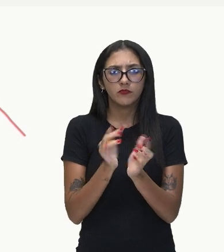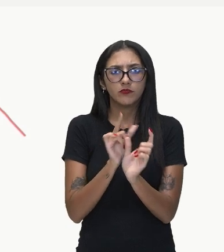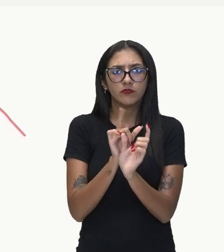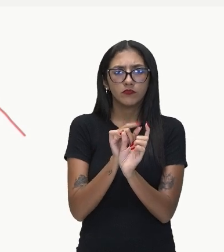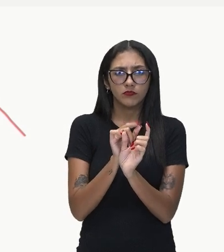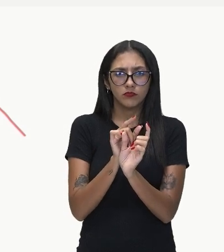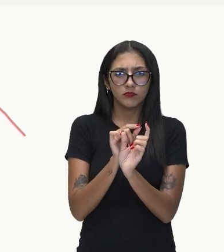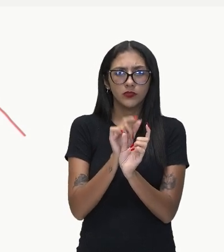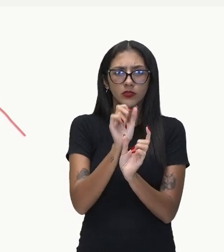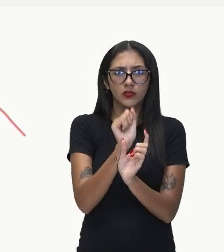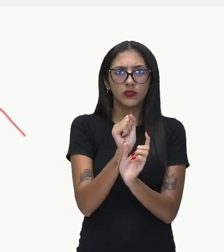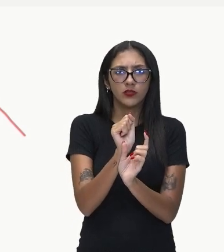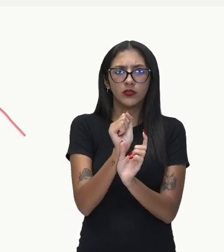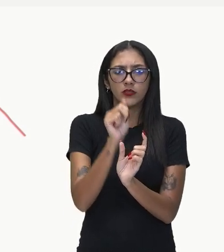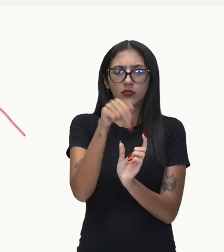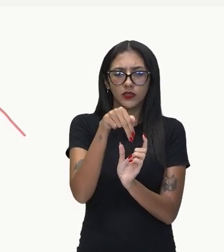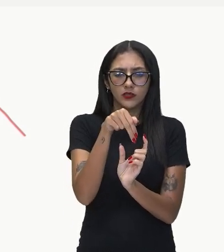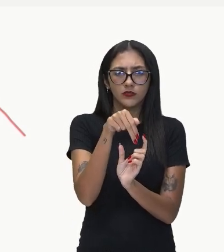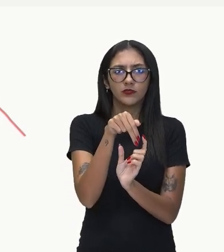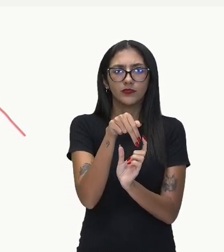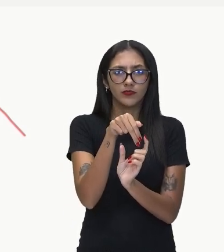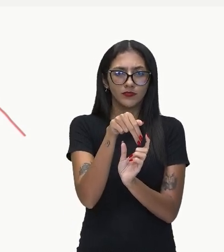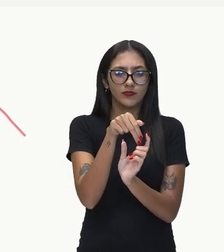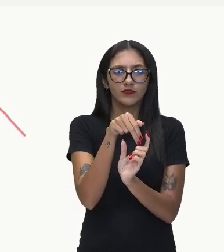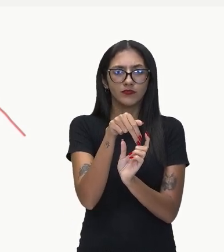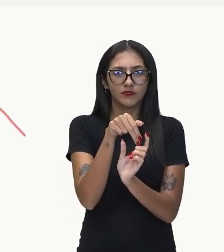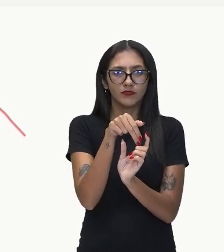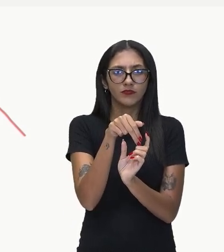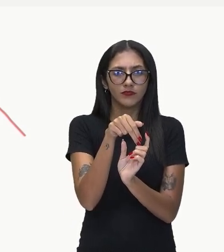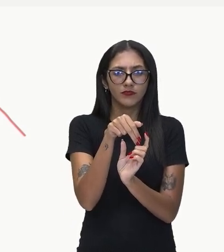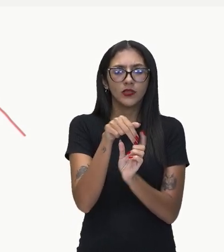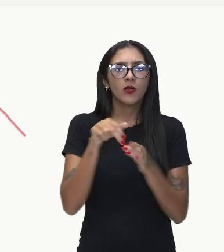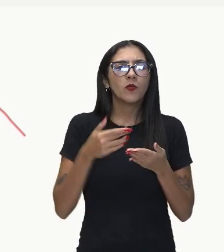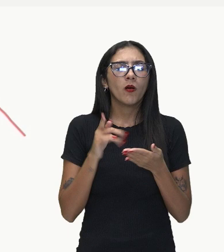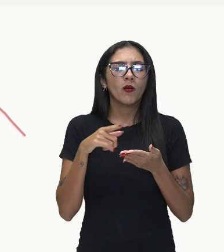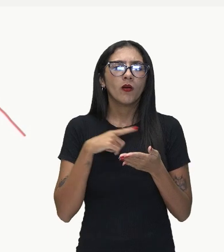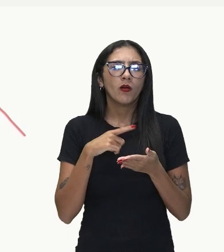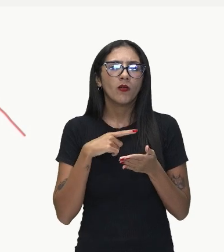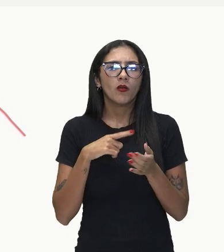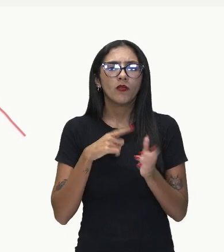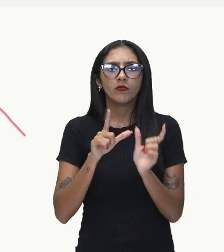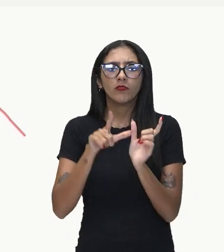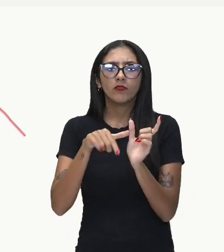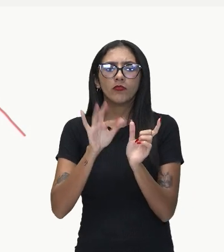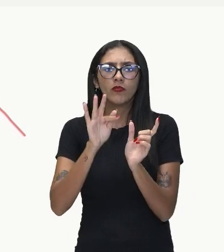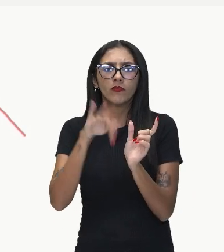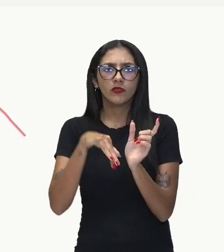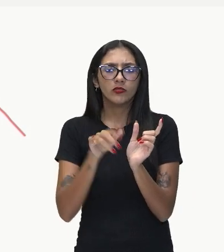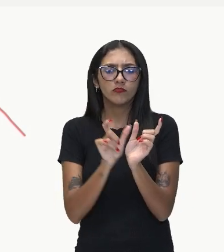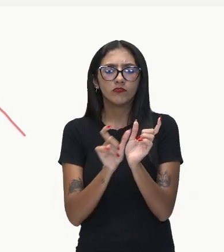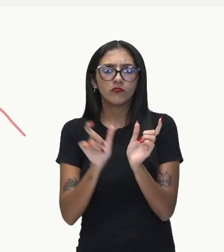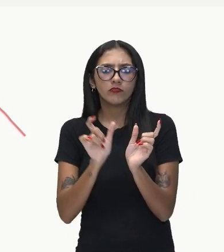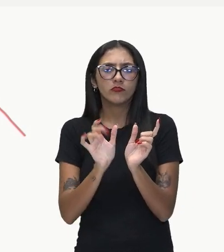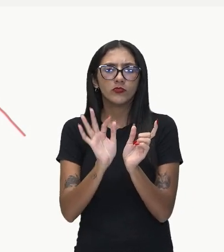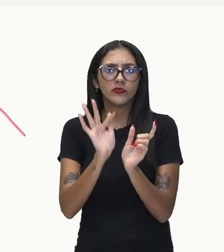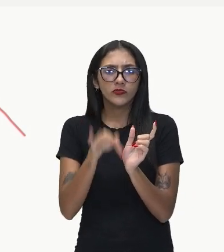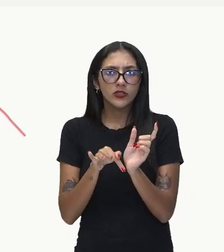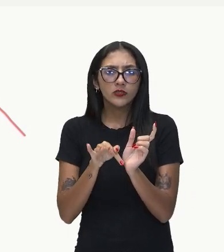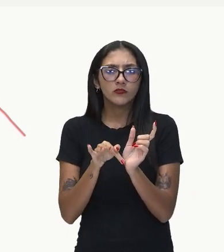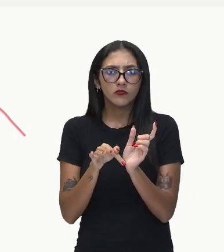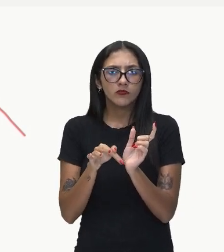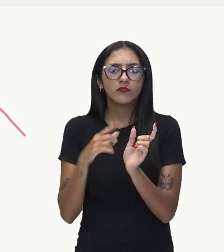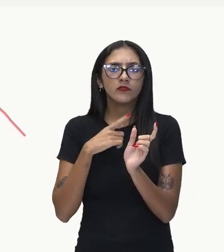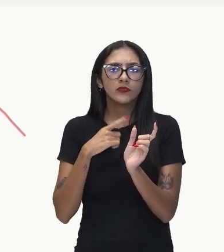o an. Ó. E qual vai ser o sufixo quando você tem